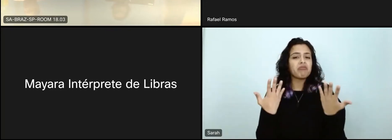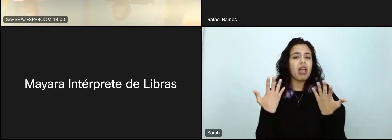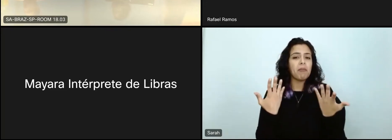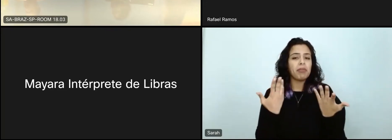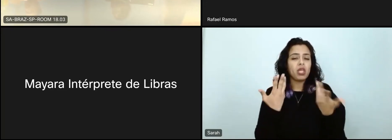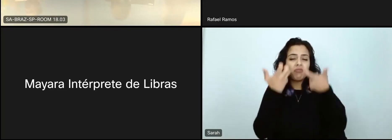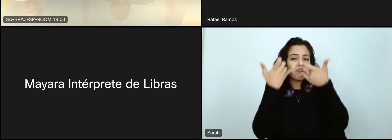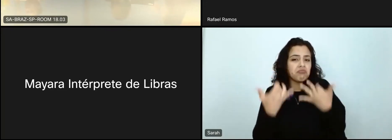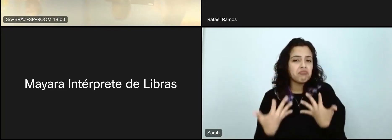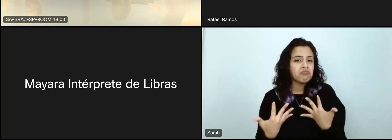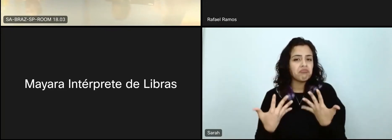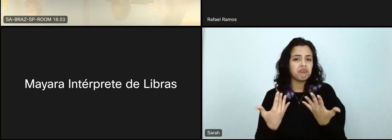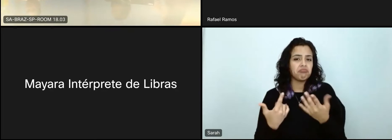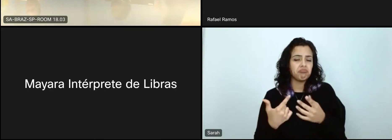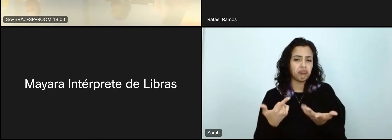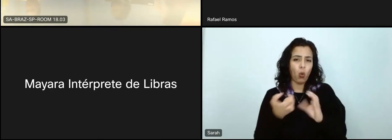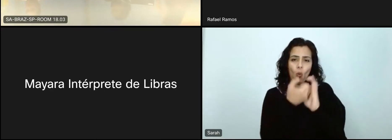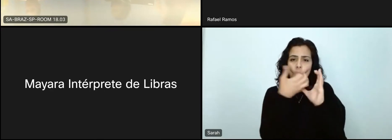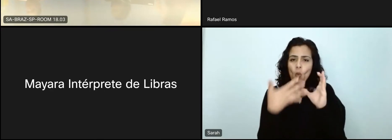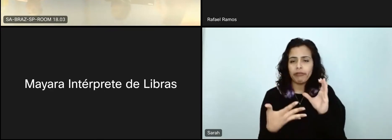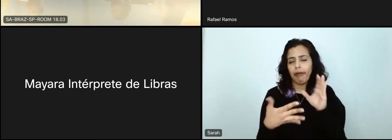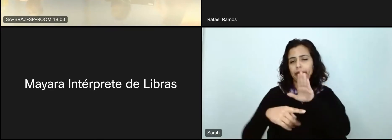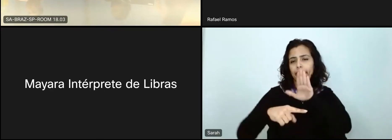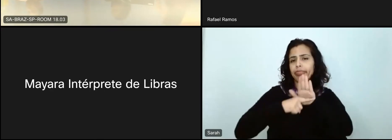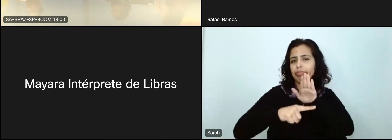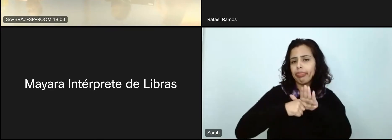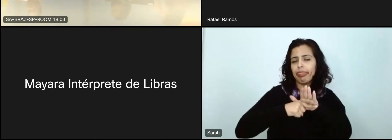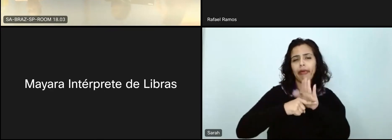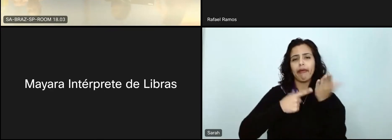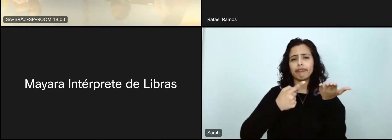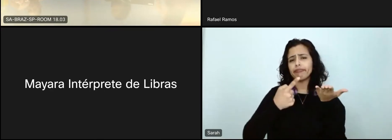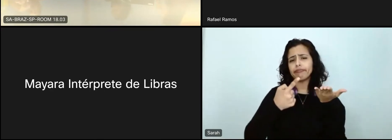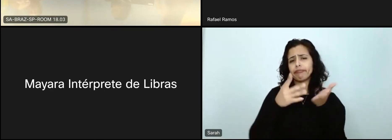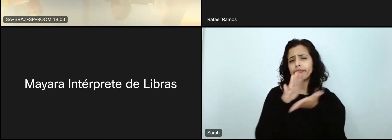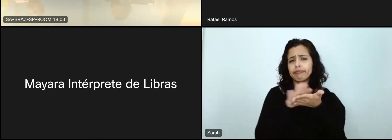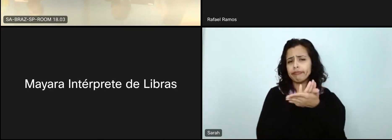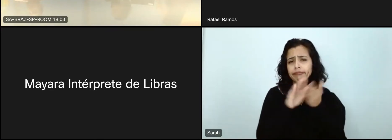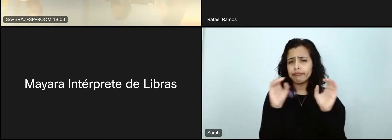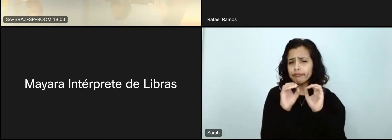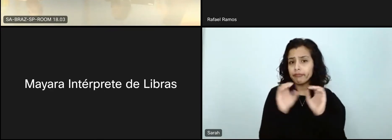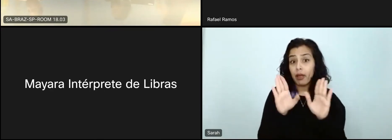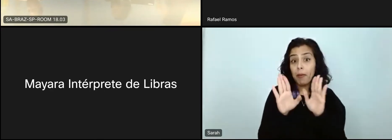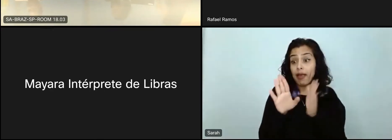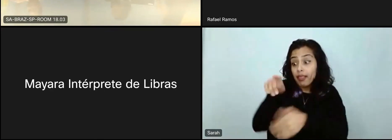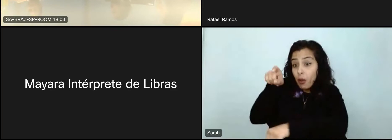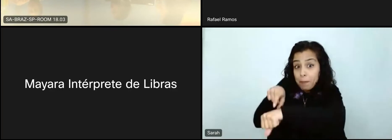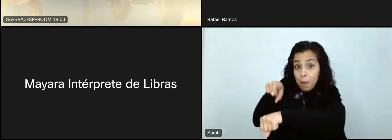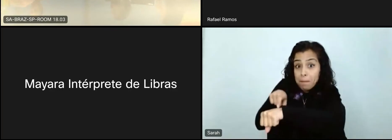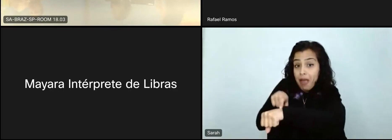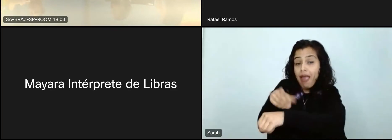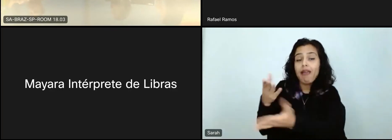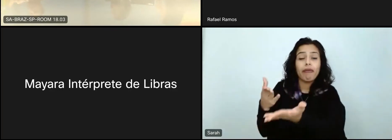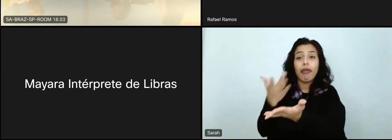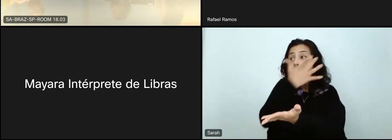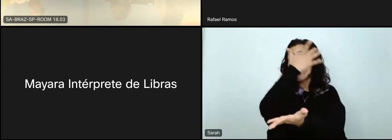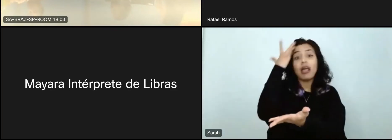um delinquente, enfim, não tinha histórico disso, mas naquela realidade, por exemplo, de uma manifestação,